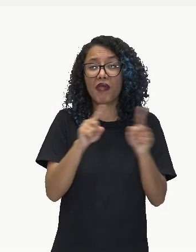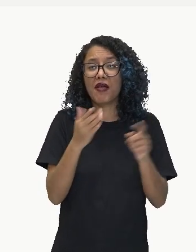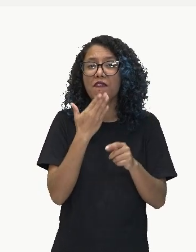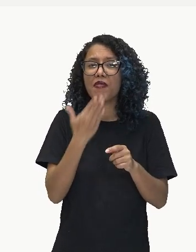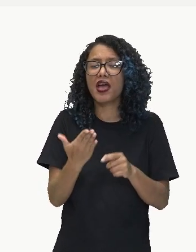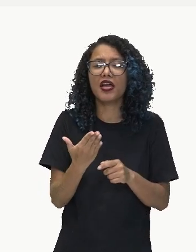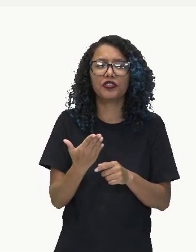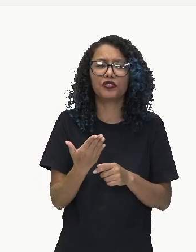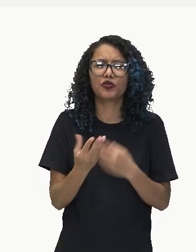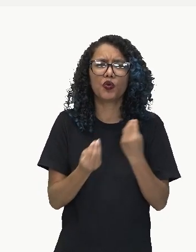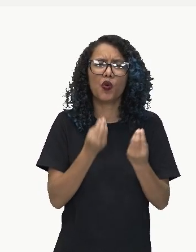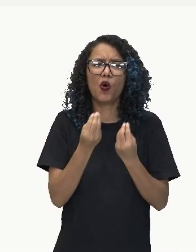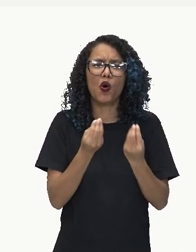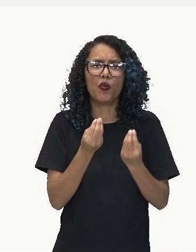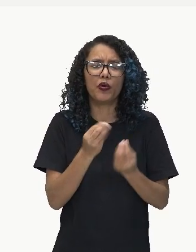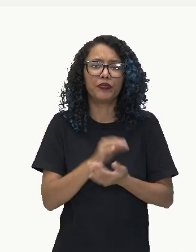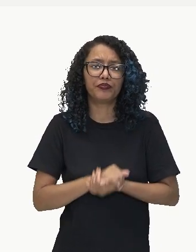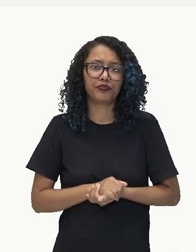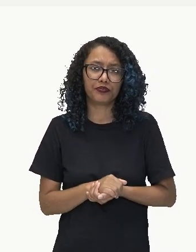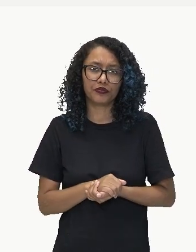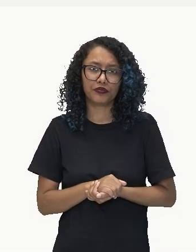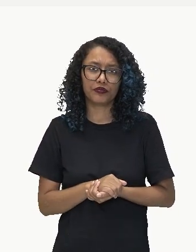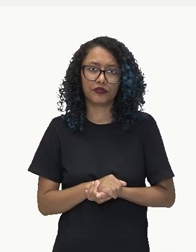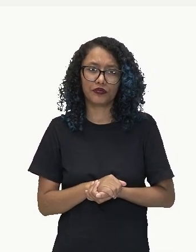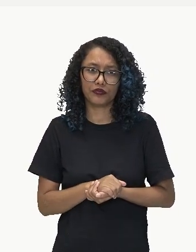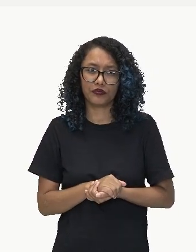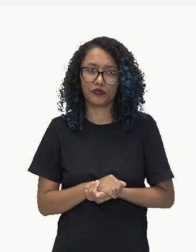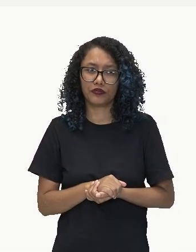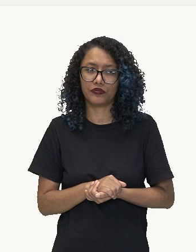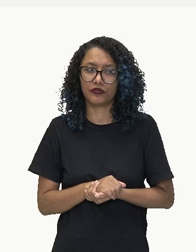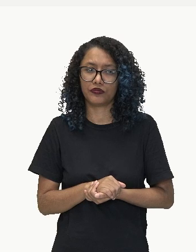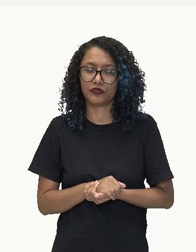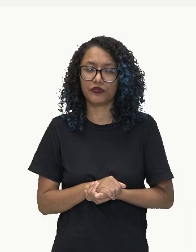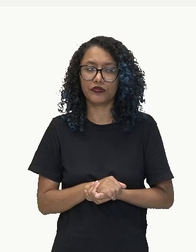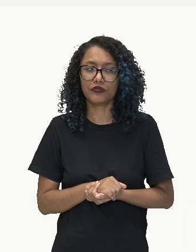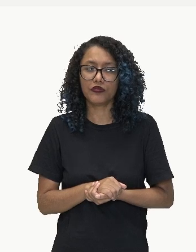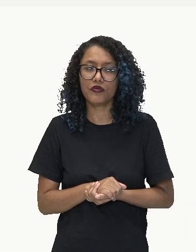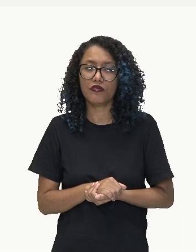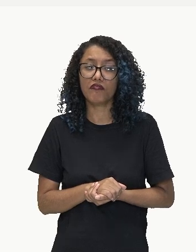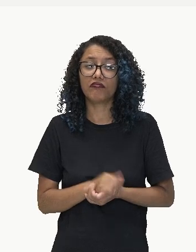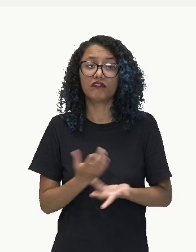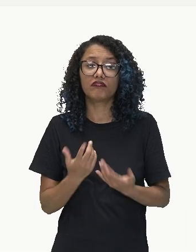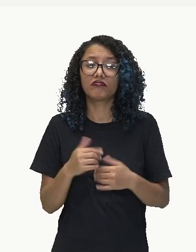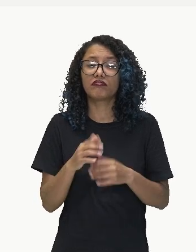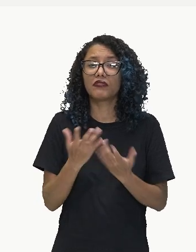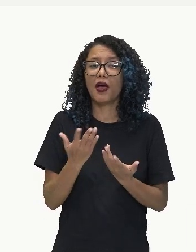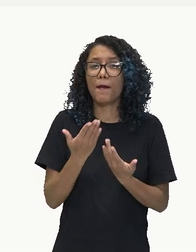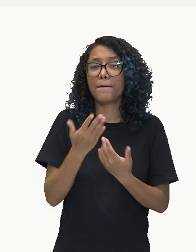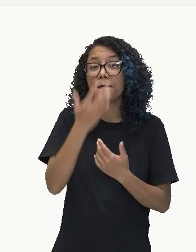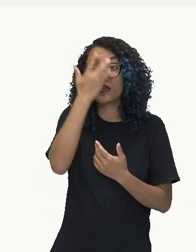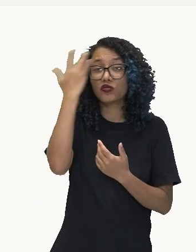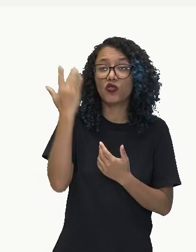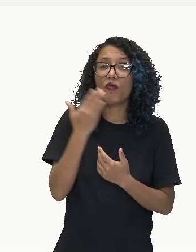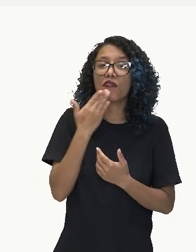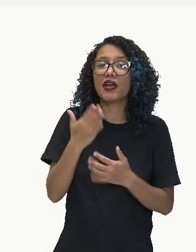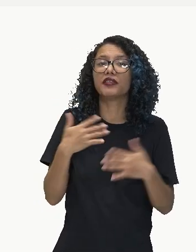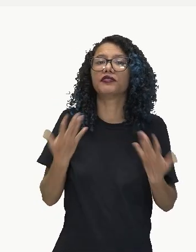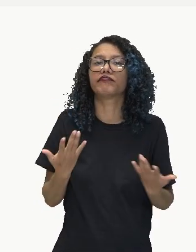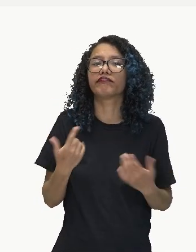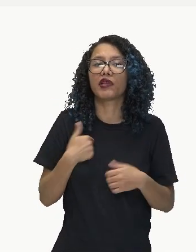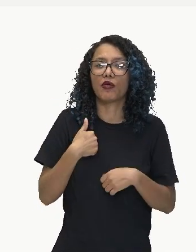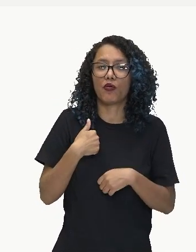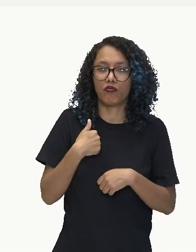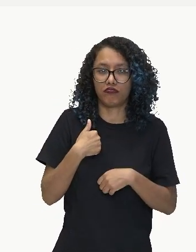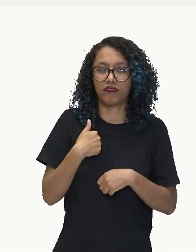primeira pessoa do singular, né? Yo. Pido, le pido a Deus. Sou eu que estou falando, yo. Né? Quem pede, pede